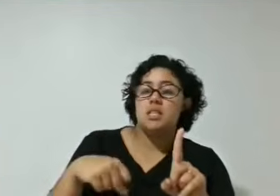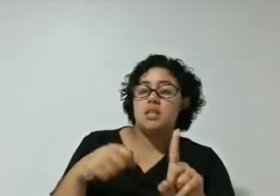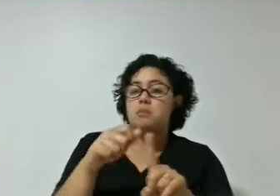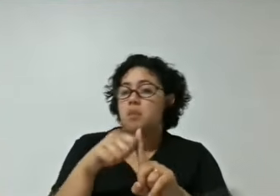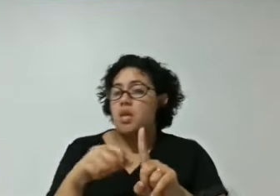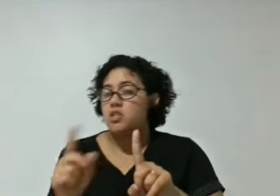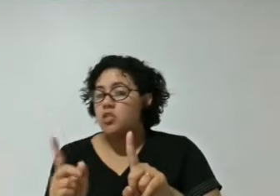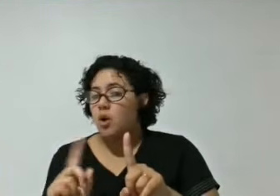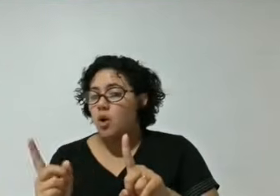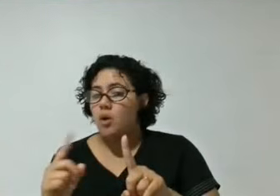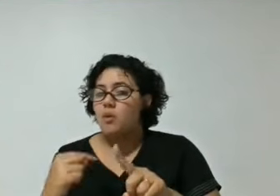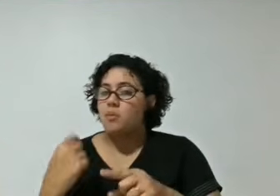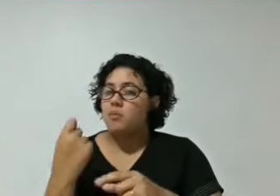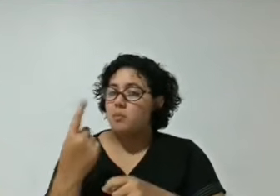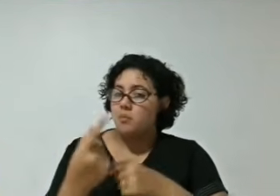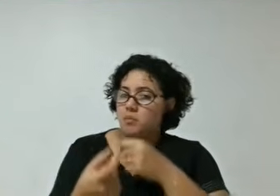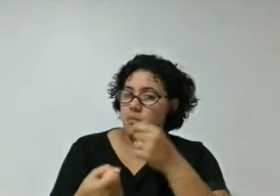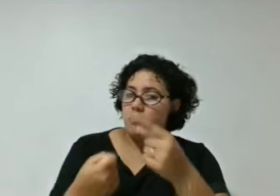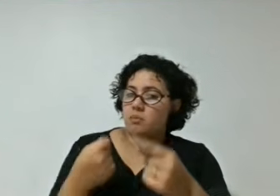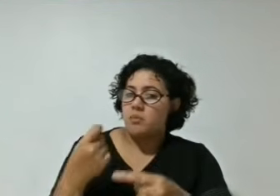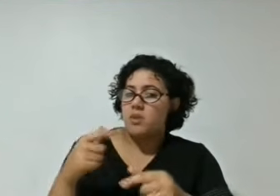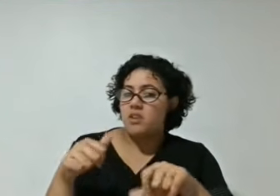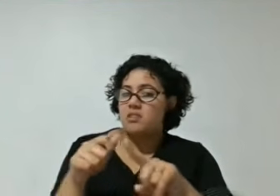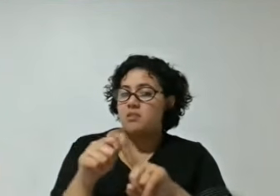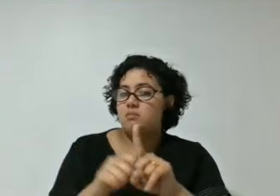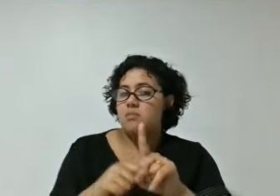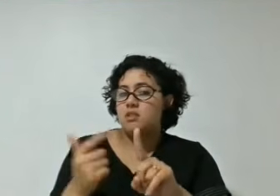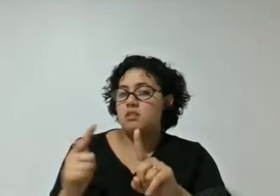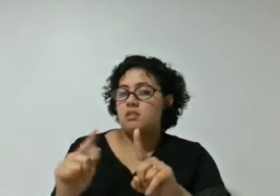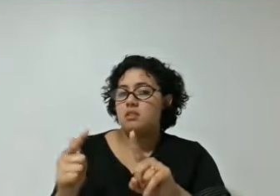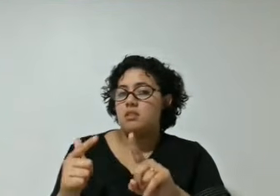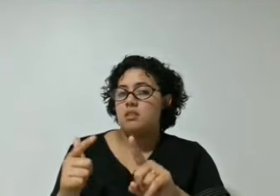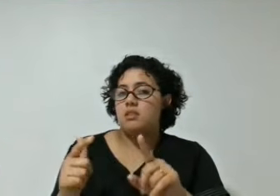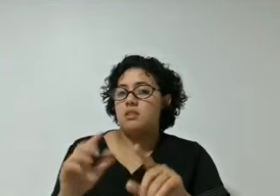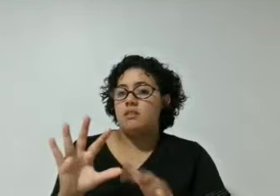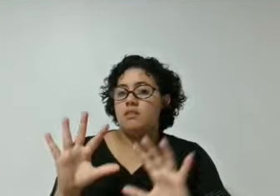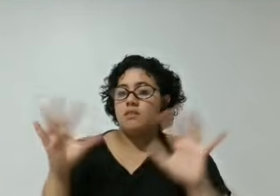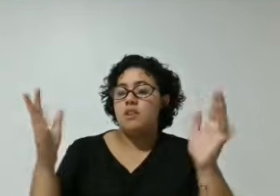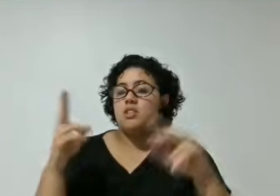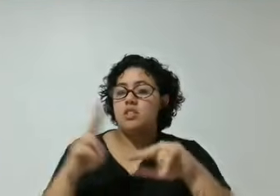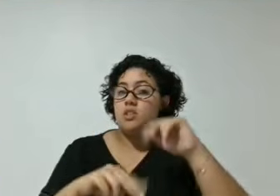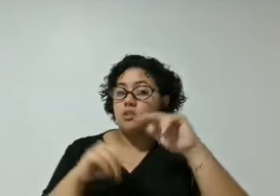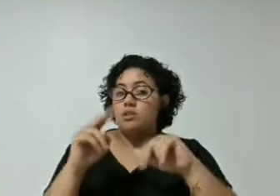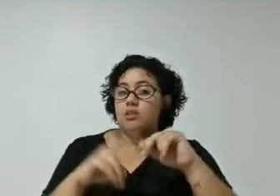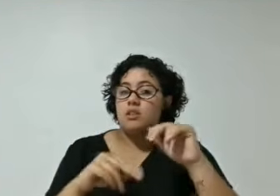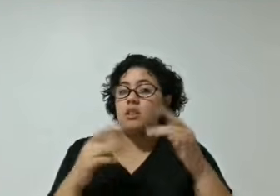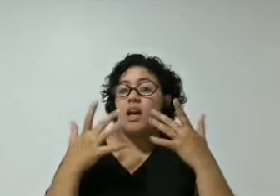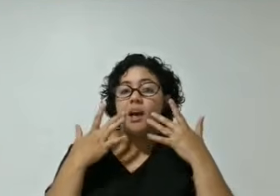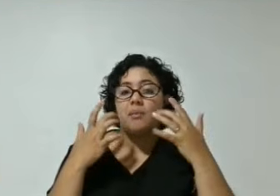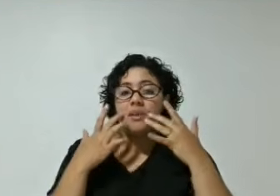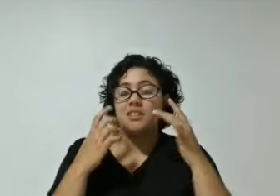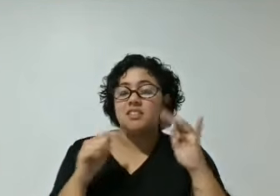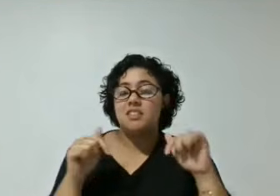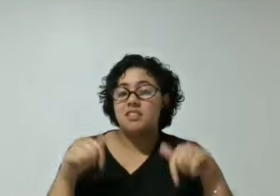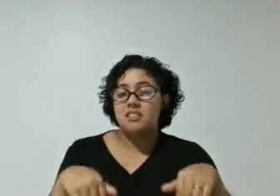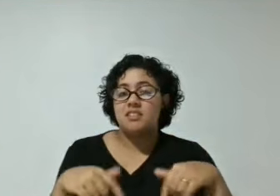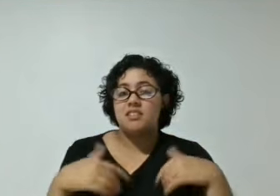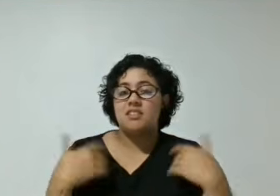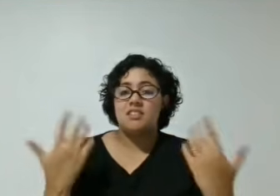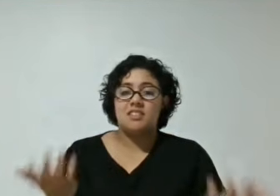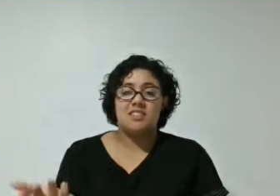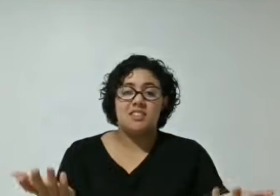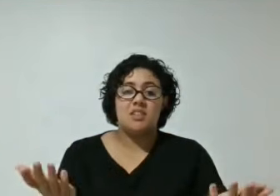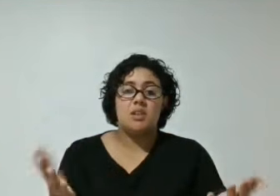basicamente. Nesse mês a gente não vai ter, porque vamos ter nossa festa junina, que vai ter a apresentação delas, agora em junho. Que dia que vai ter a